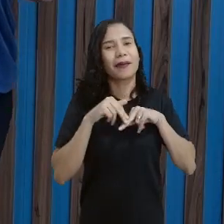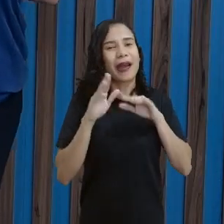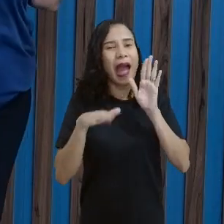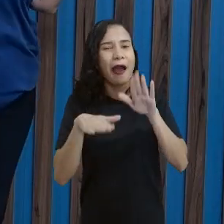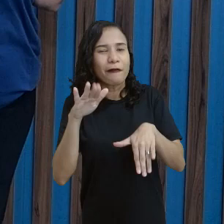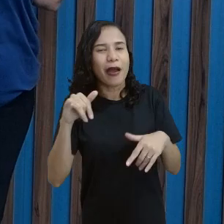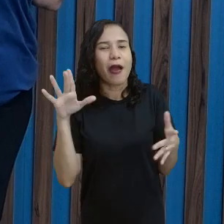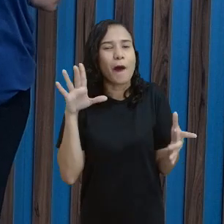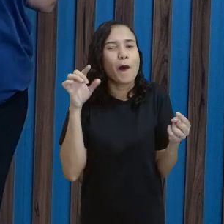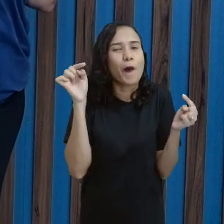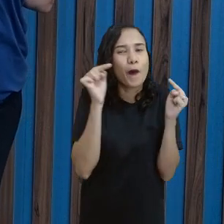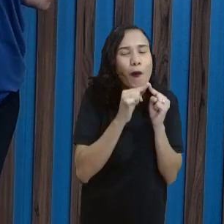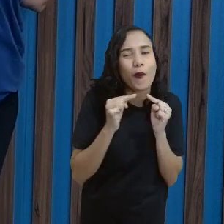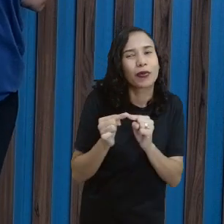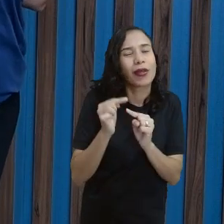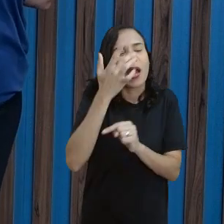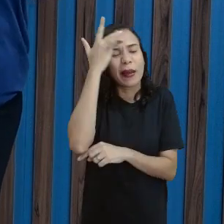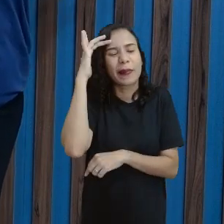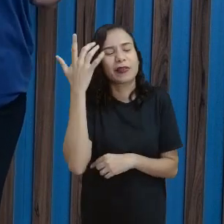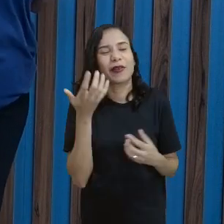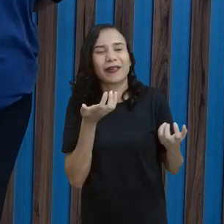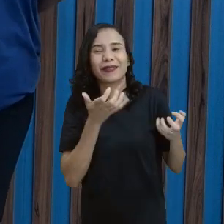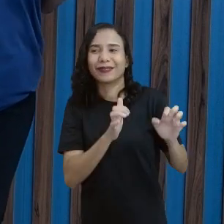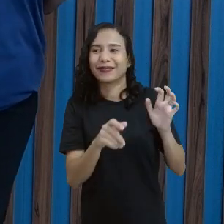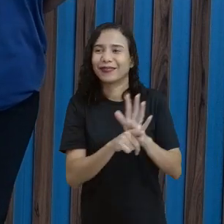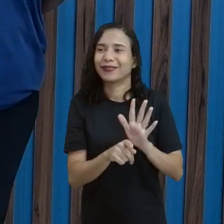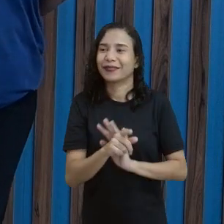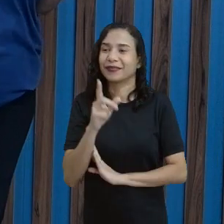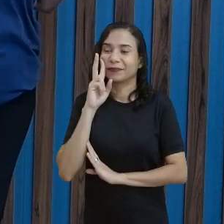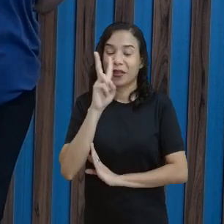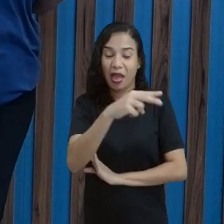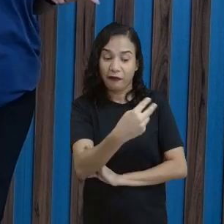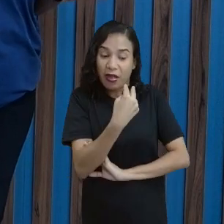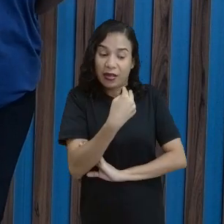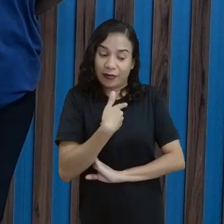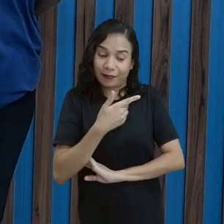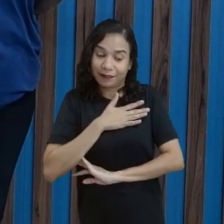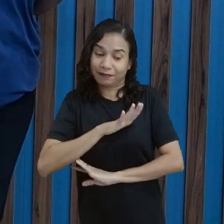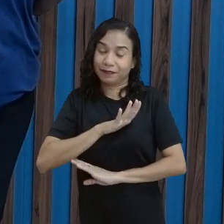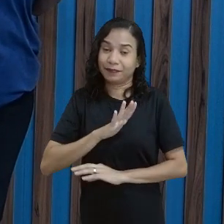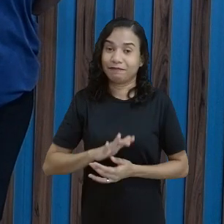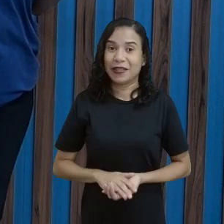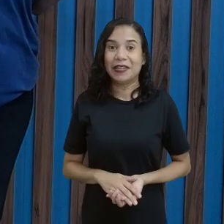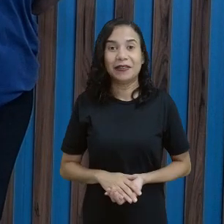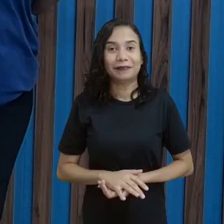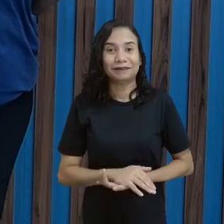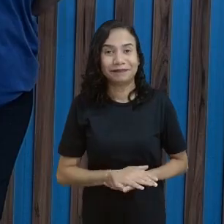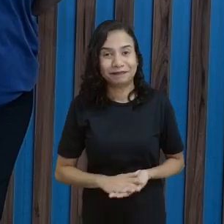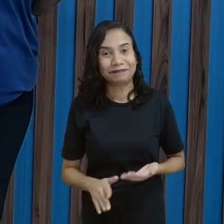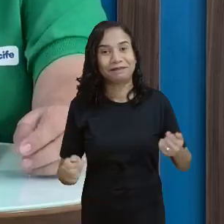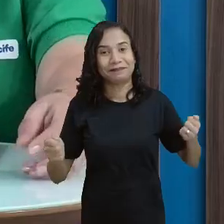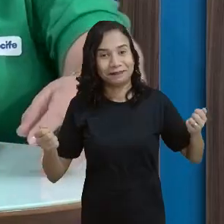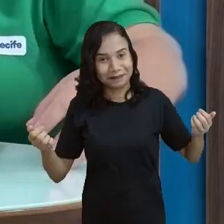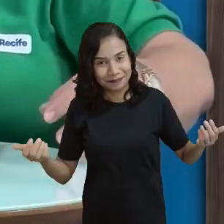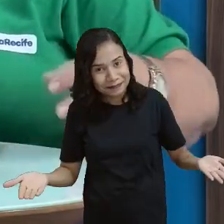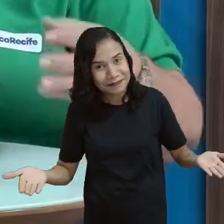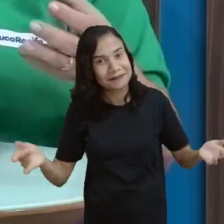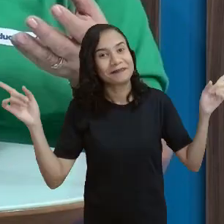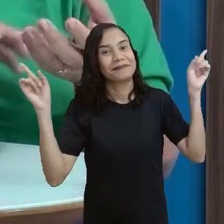muito a ver e você está reprovando aquilo que você enxerga em você que você não gosta. Eita, aí foi pesado, foi o outro Eita,